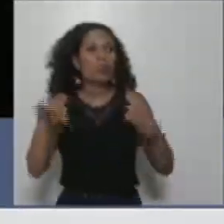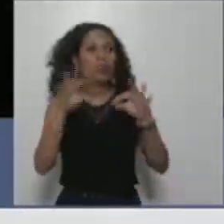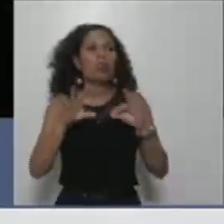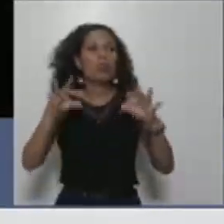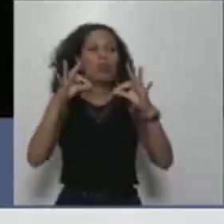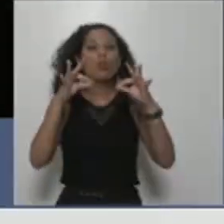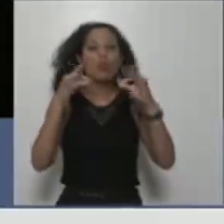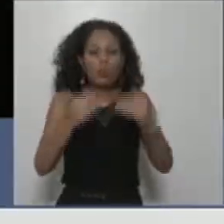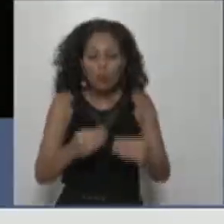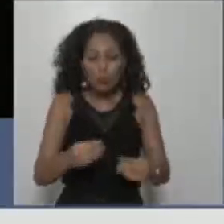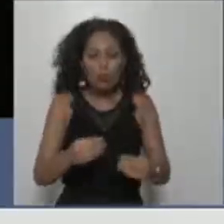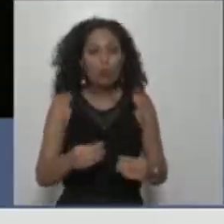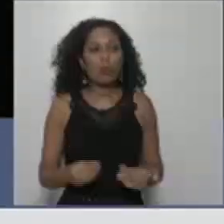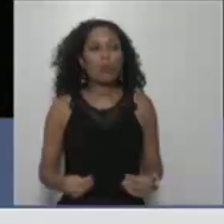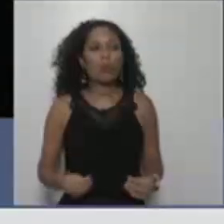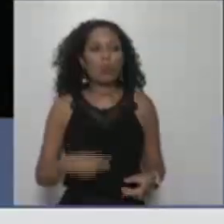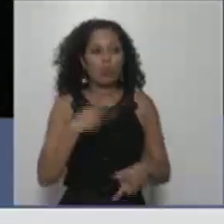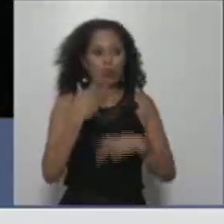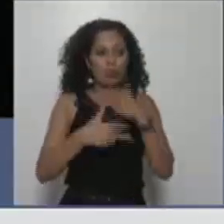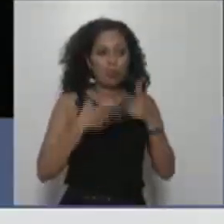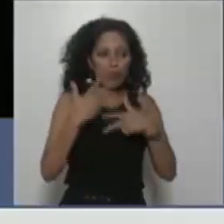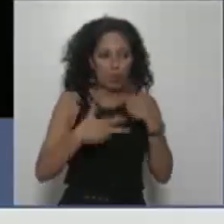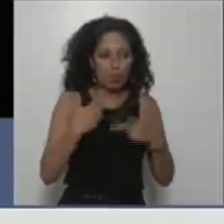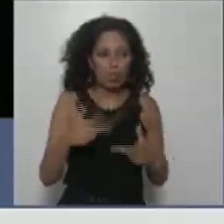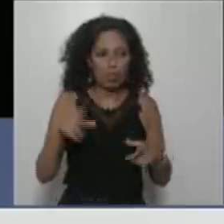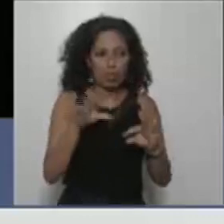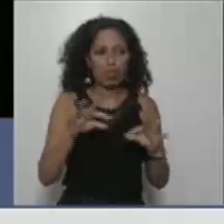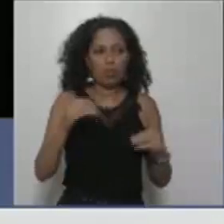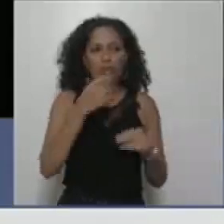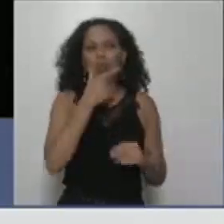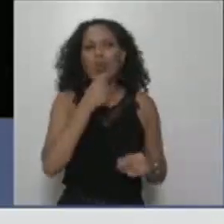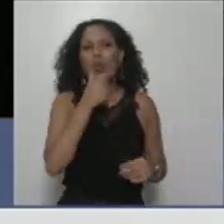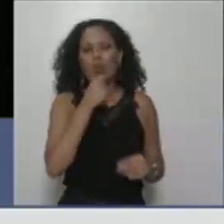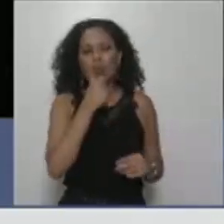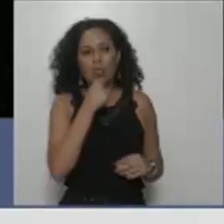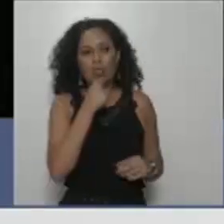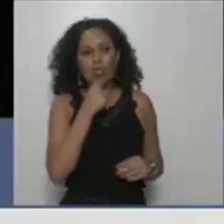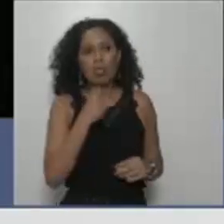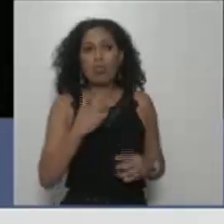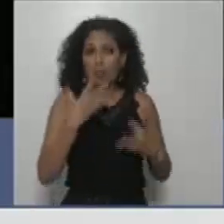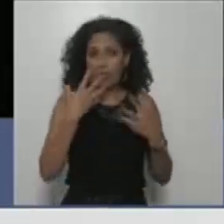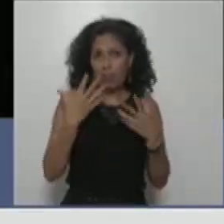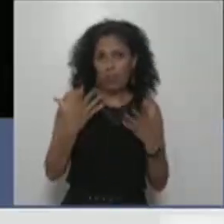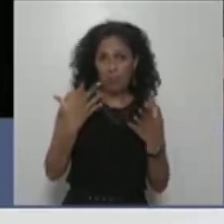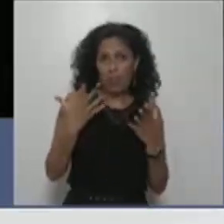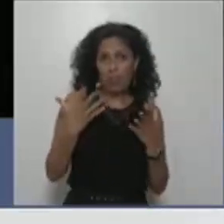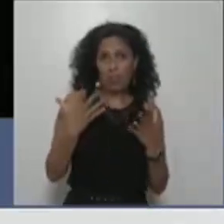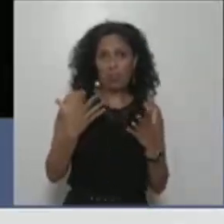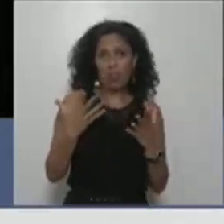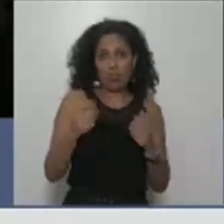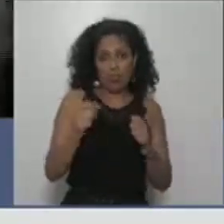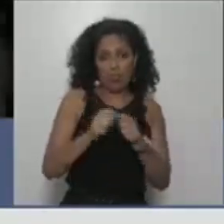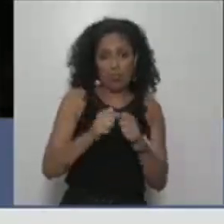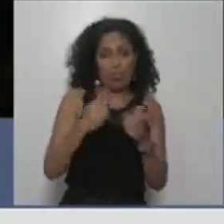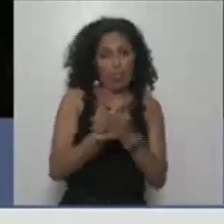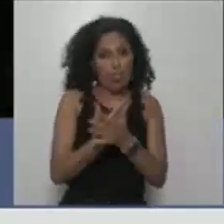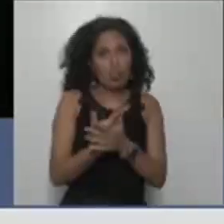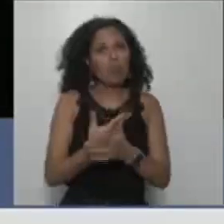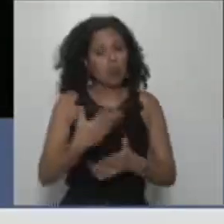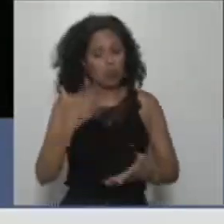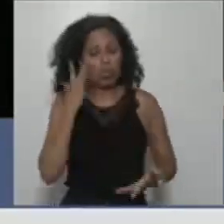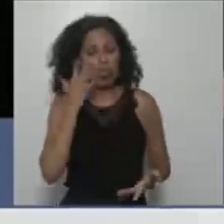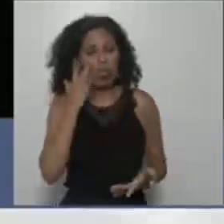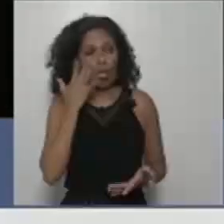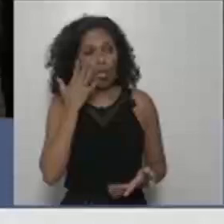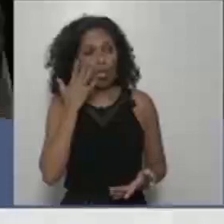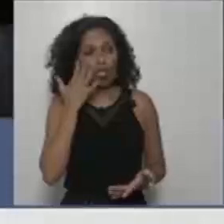tem colegas que fazem isso, quando eu digo colegas aí a classe masculina, que cometem esse tipo de delitos. Agora, eu também concordo